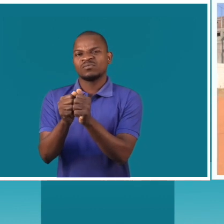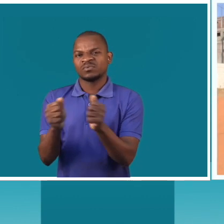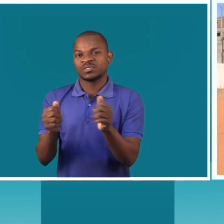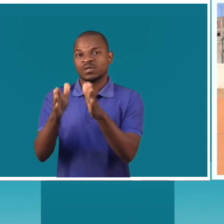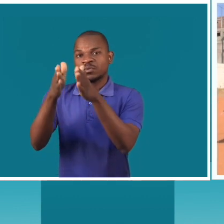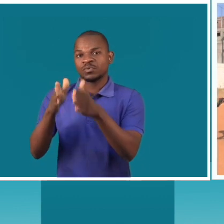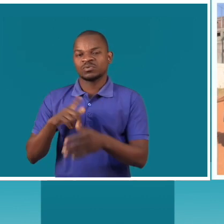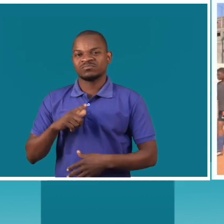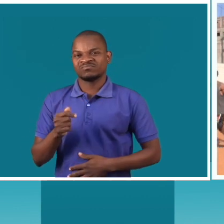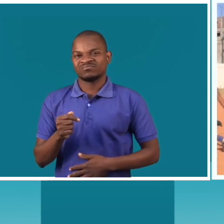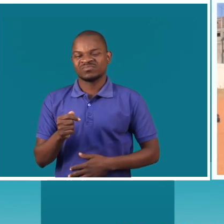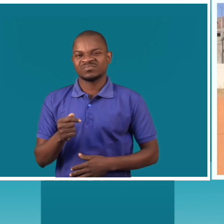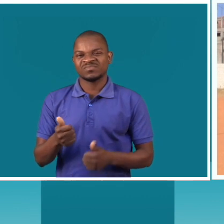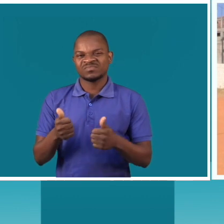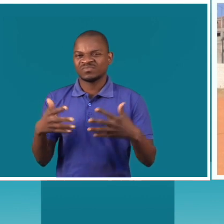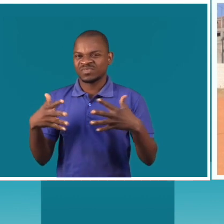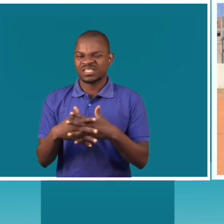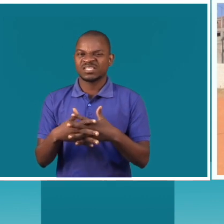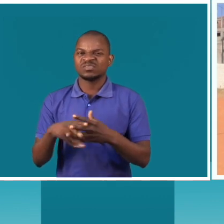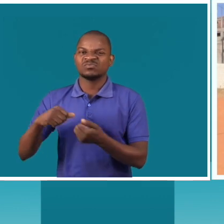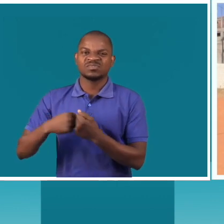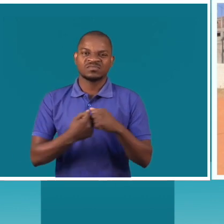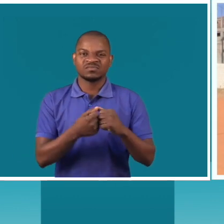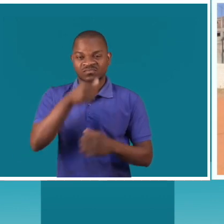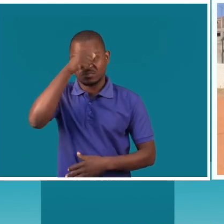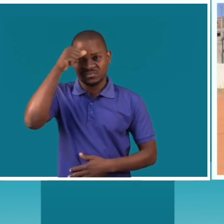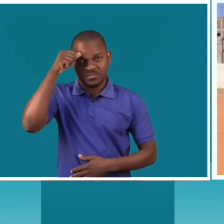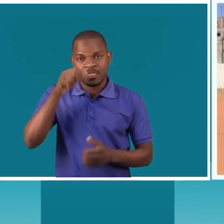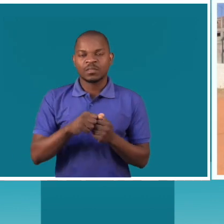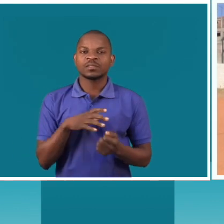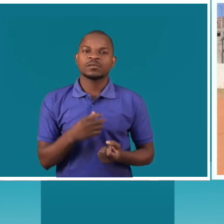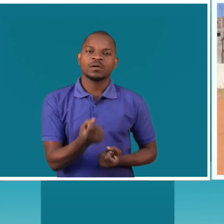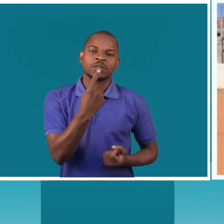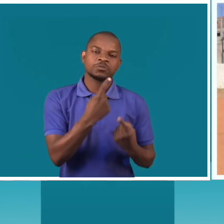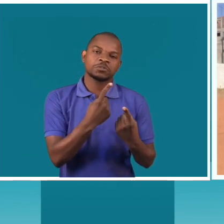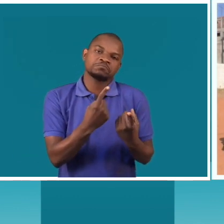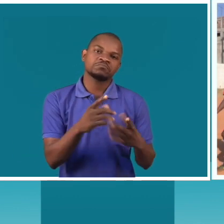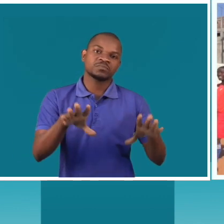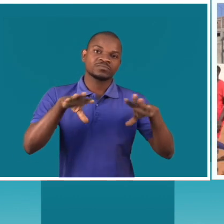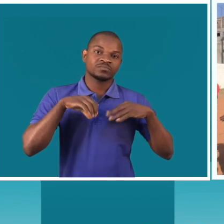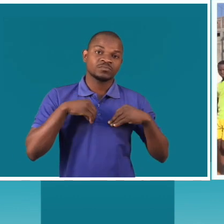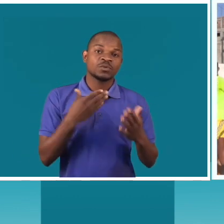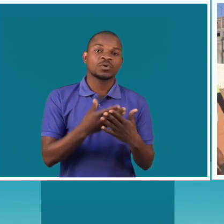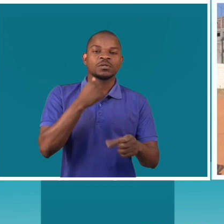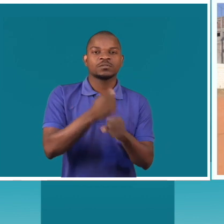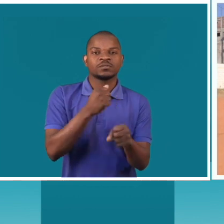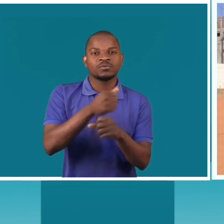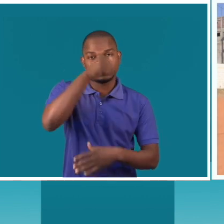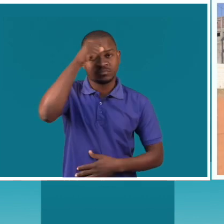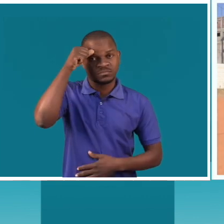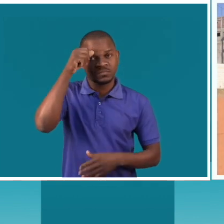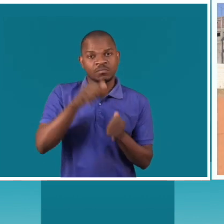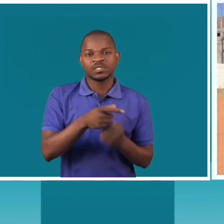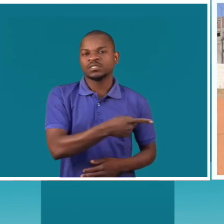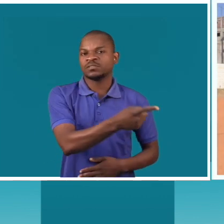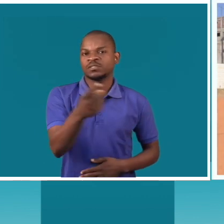Então os treinadores já não estão com faculdades mentais para enfrentar o outro desafio. Mas há aqueles que arriscam por